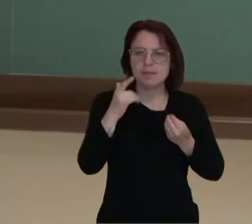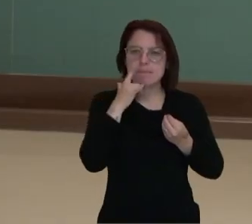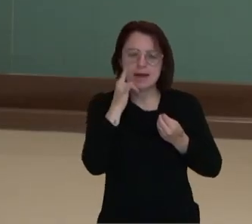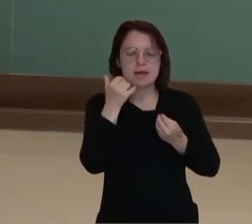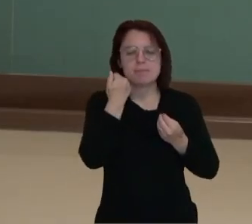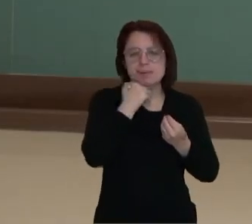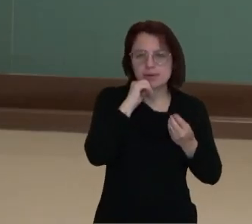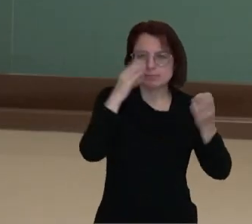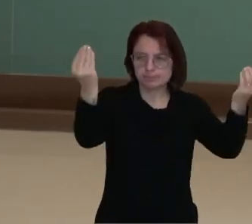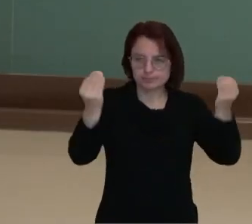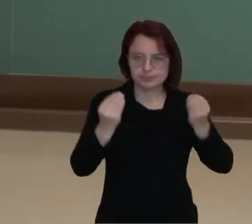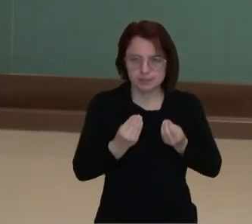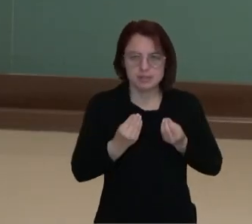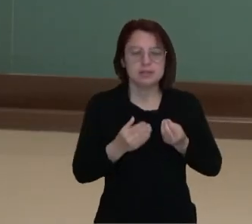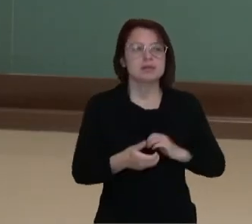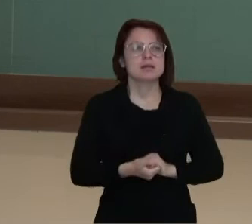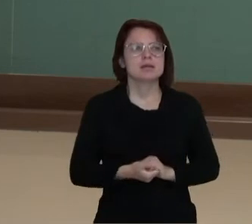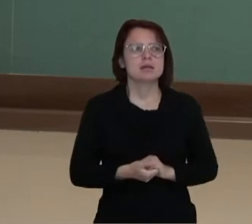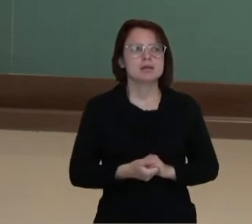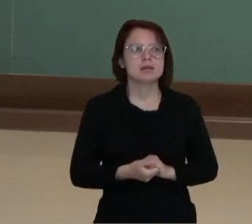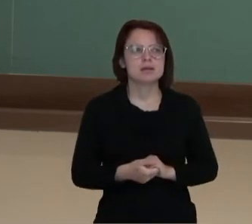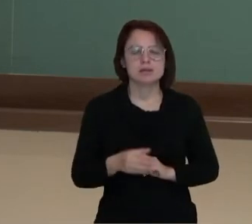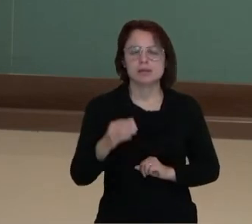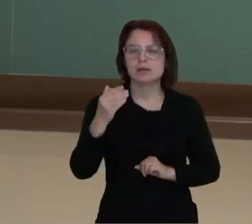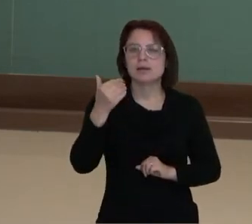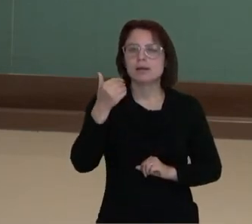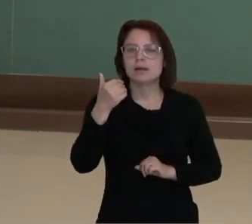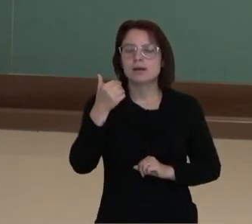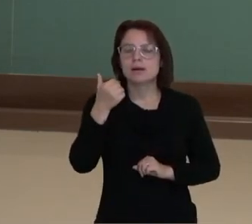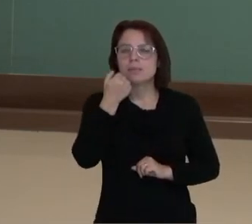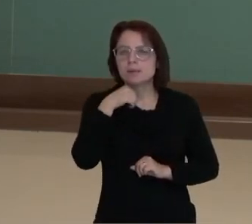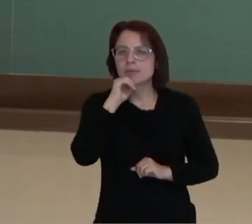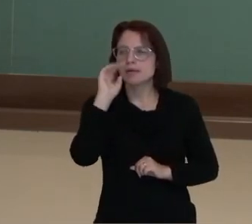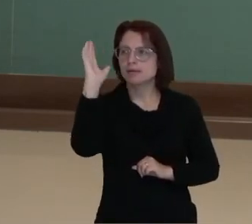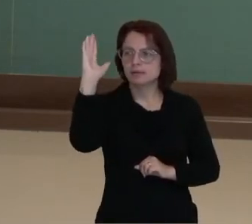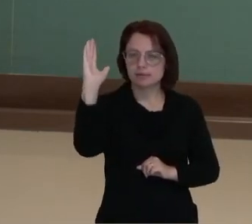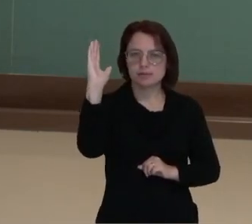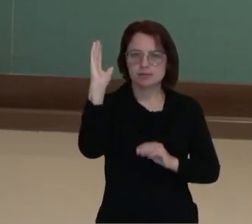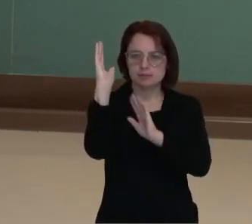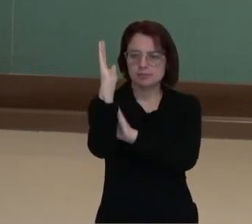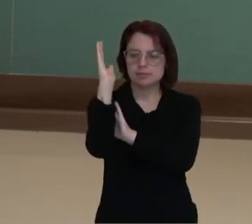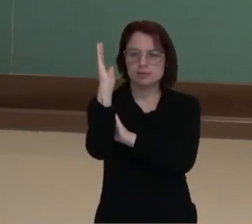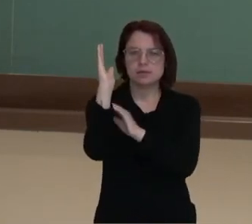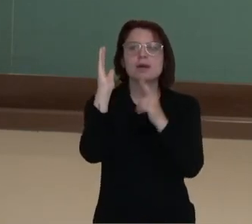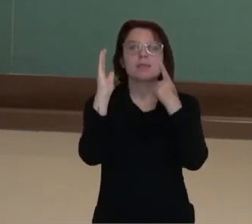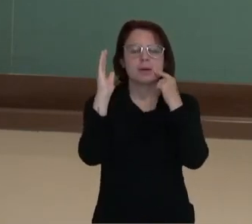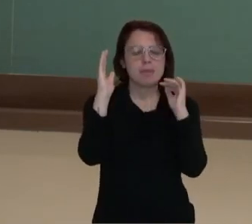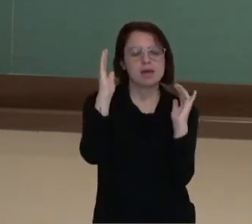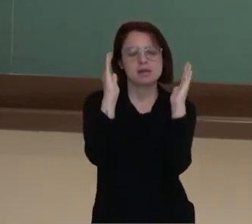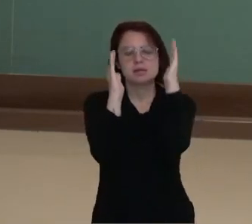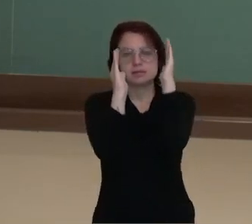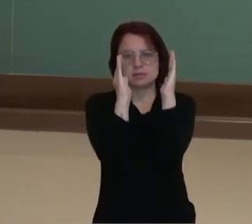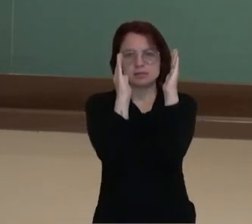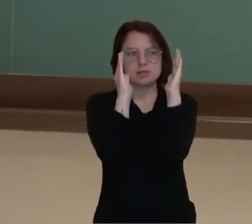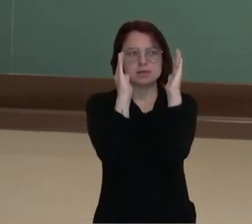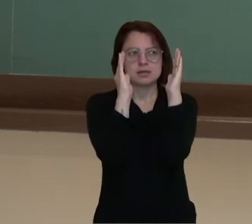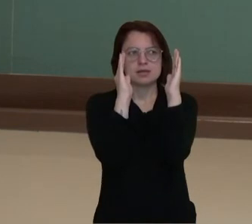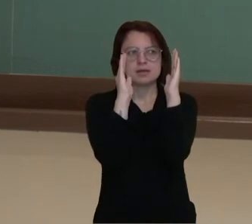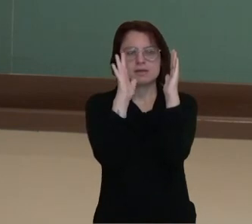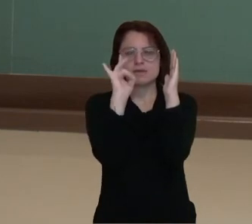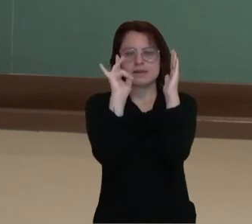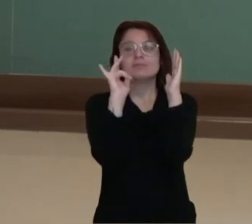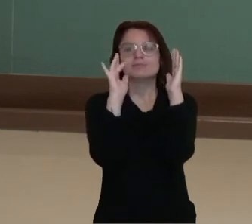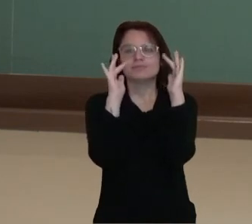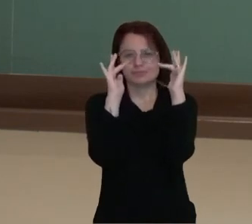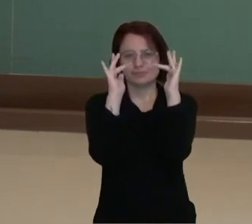mãe, o cromossomo número 1 da nossa mãe vai se parear, vai ficar do ladinho do cromossomo 1 do pai. O 2 da